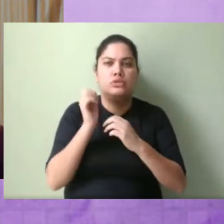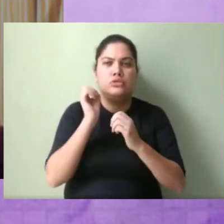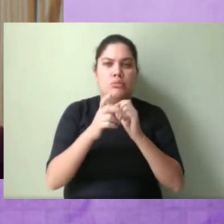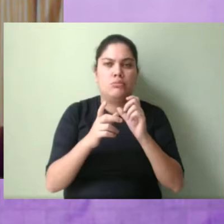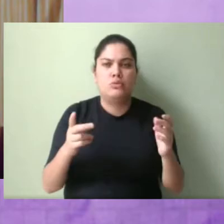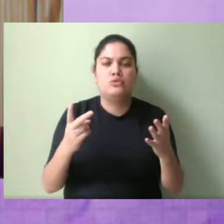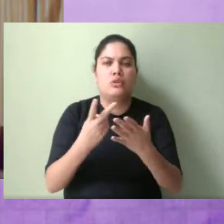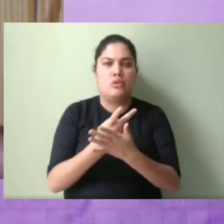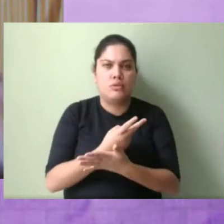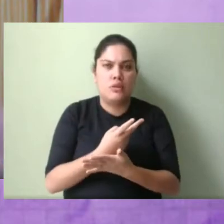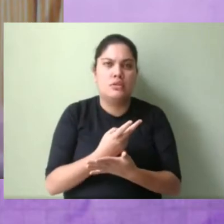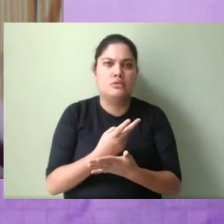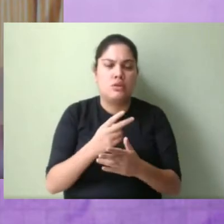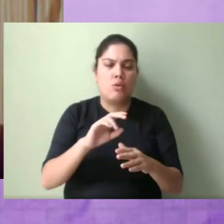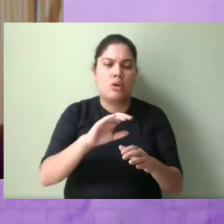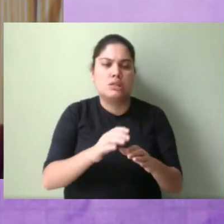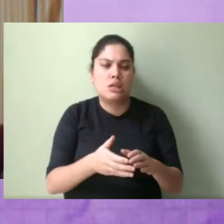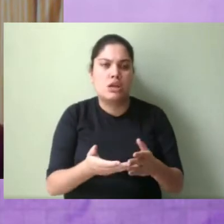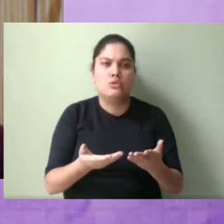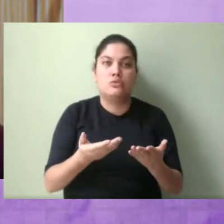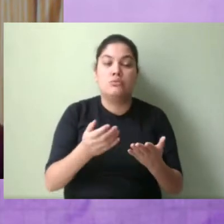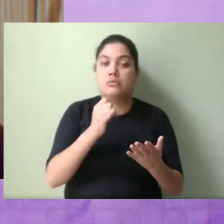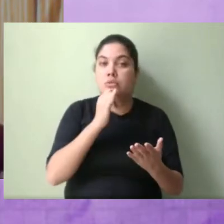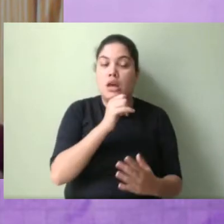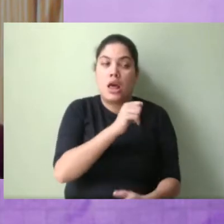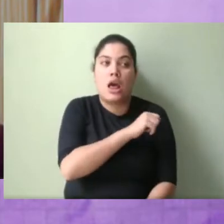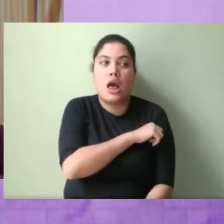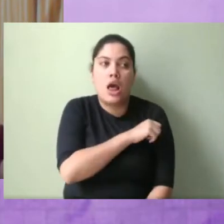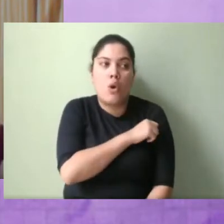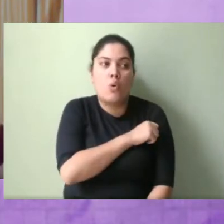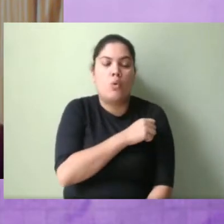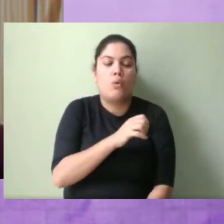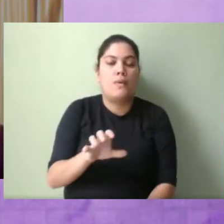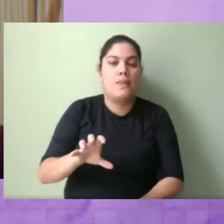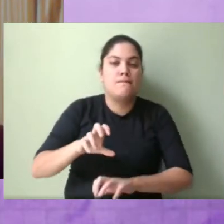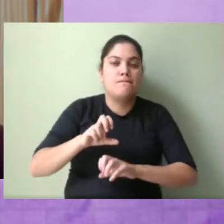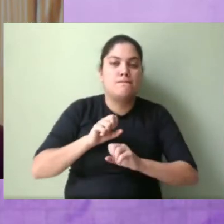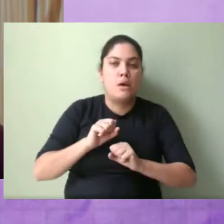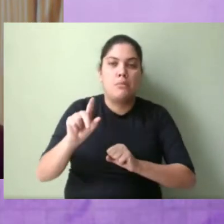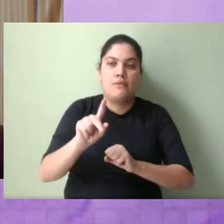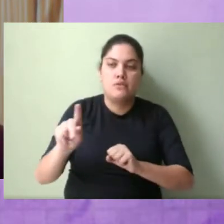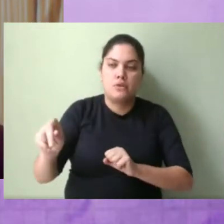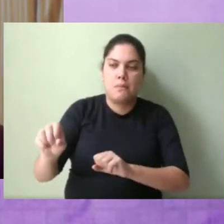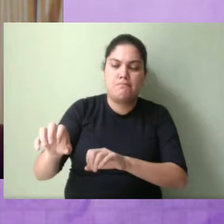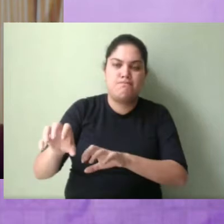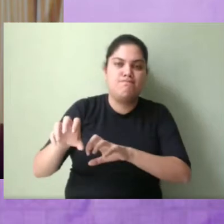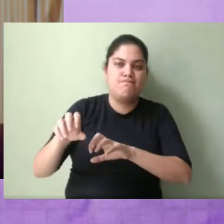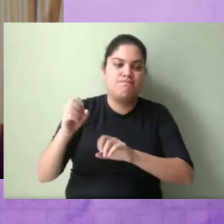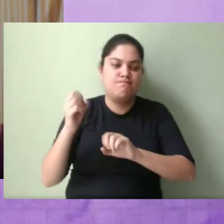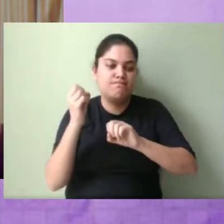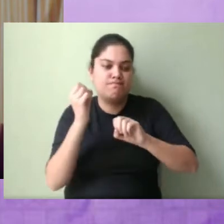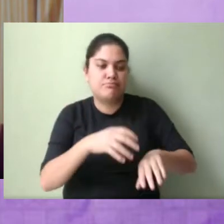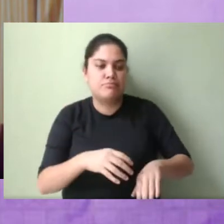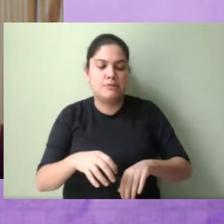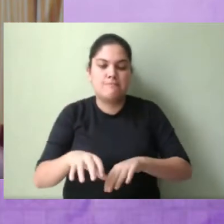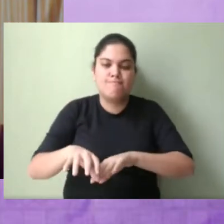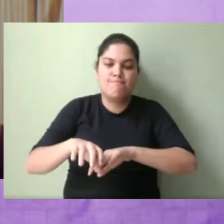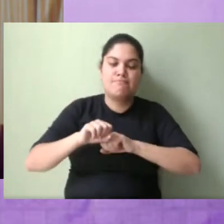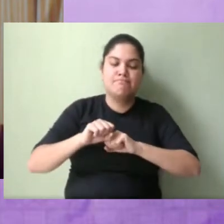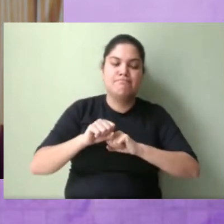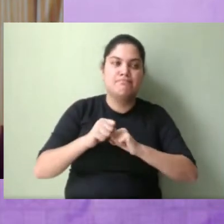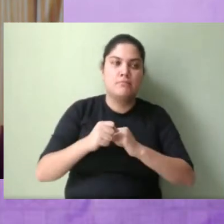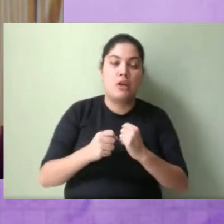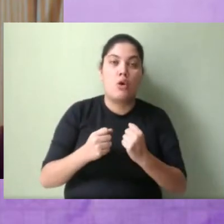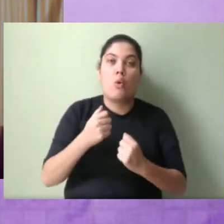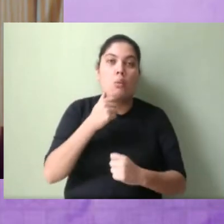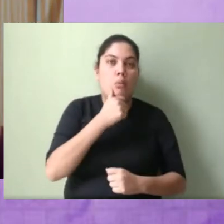quando a gente sente e identifica esse tipo de abuso, né, que vem através do assédio. Por exemplo, uma